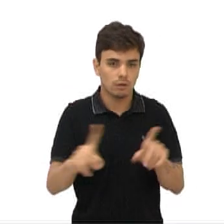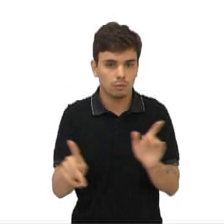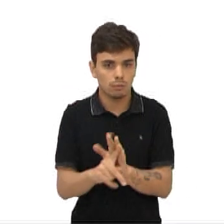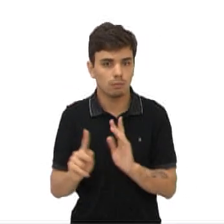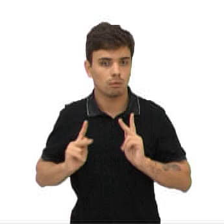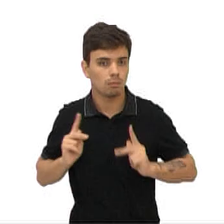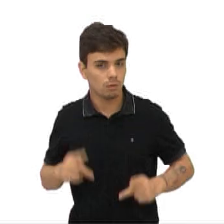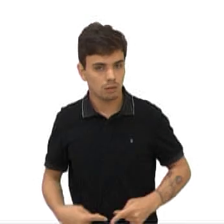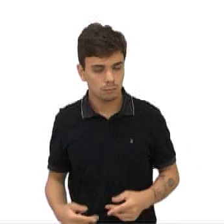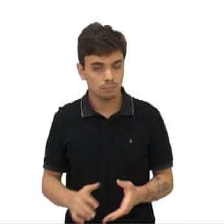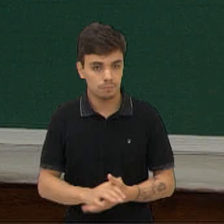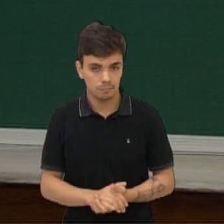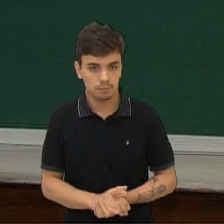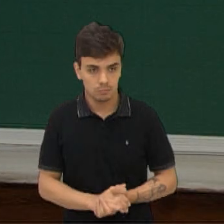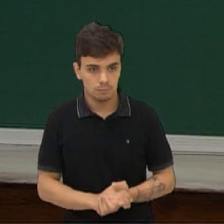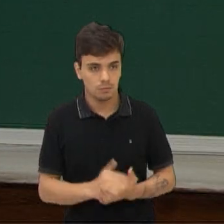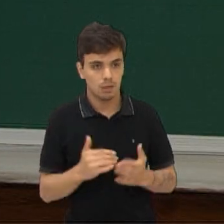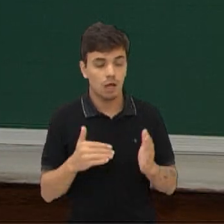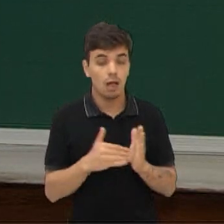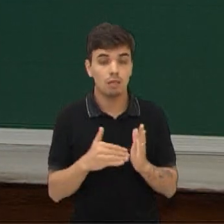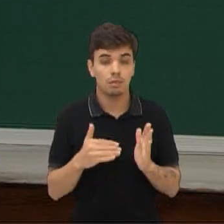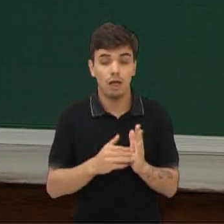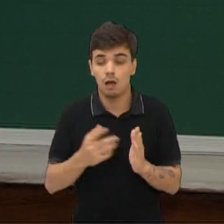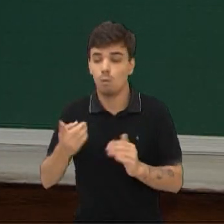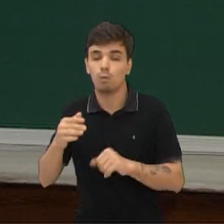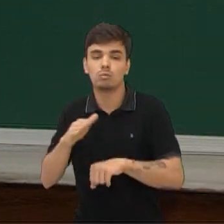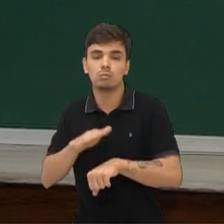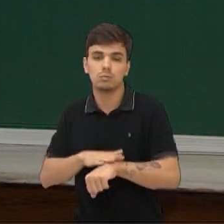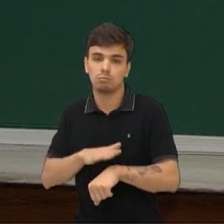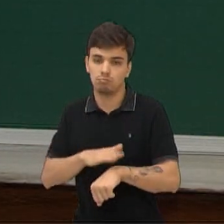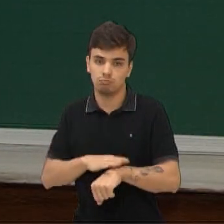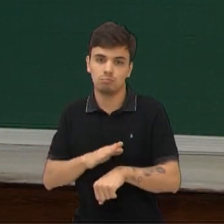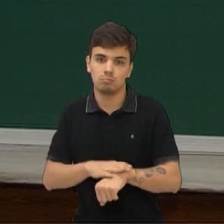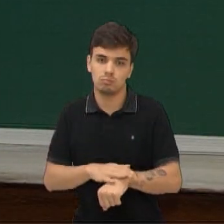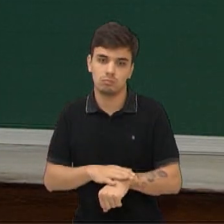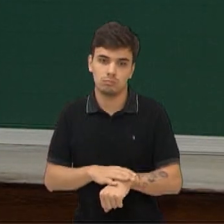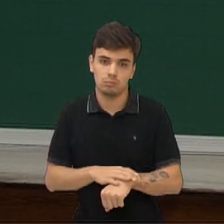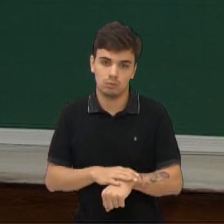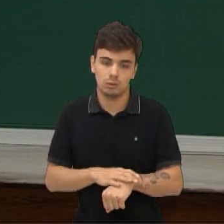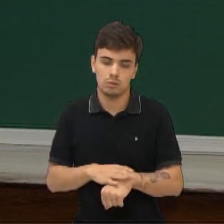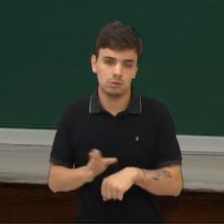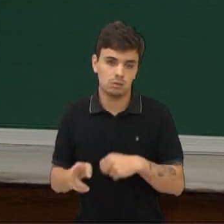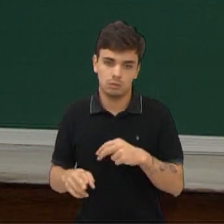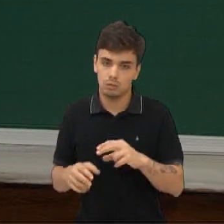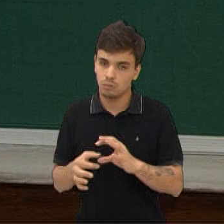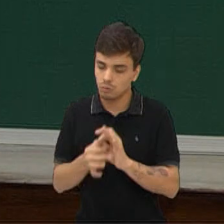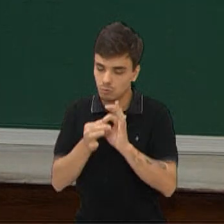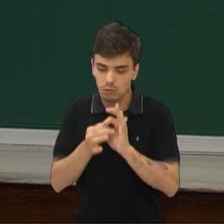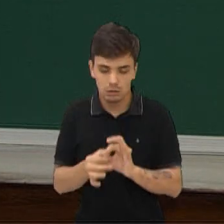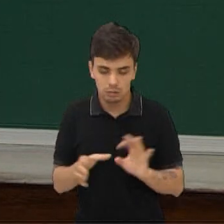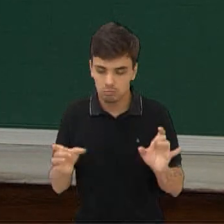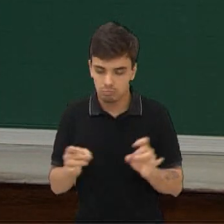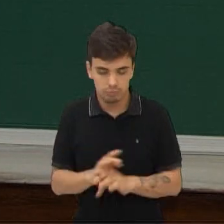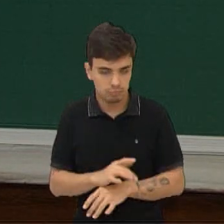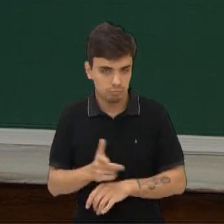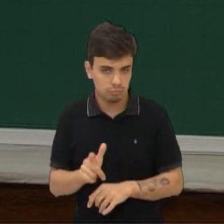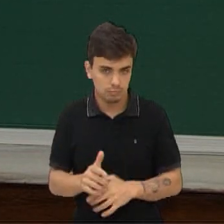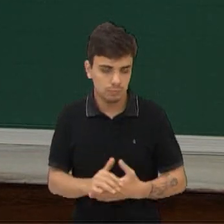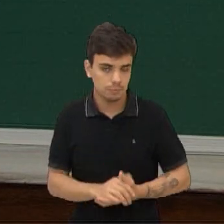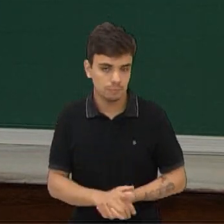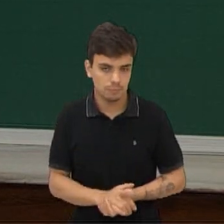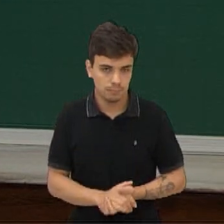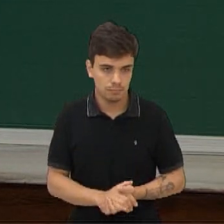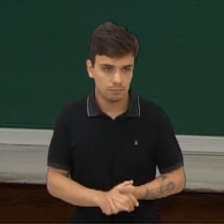donos, até a última hora, sem que se desfizesse o nosso laço,